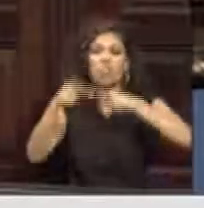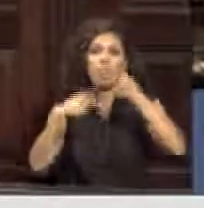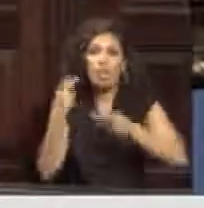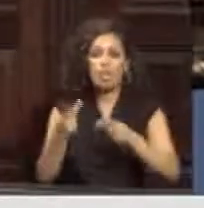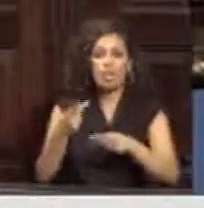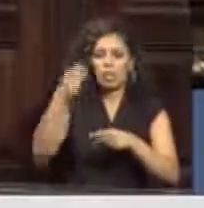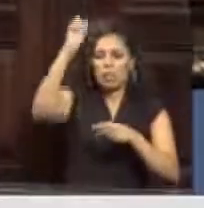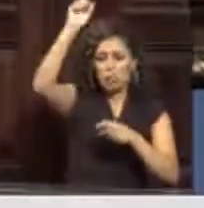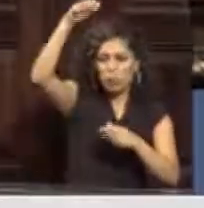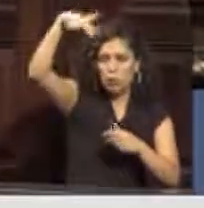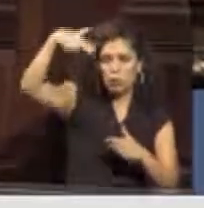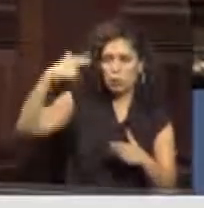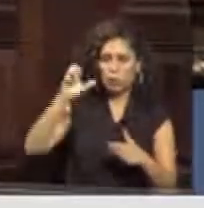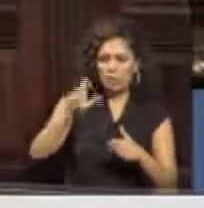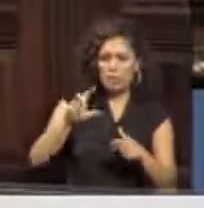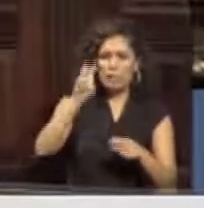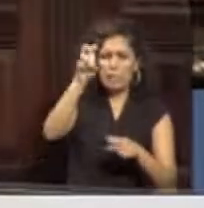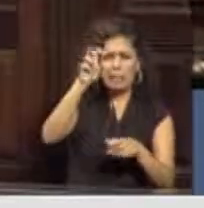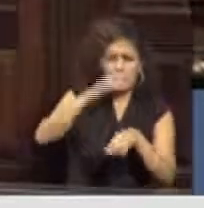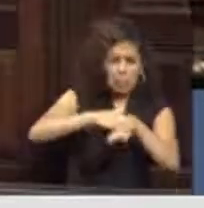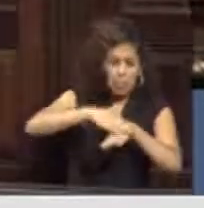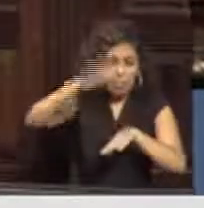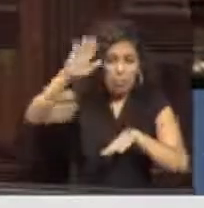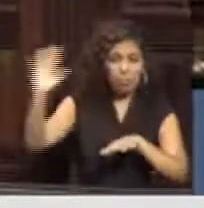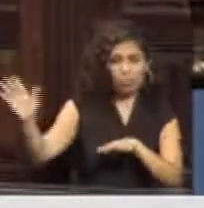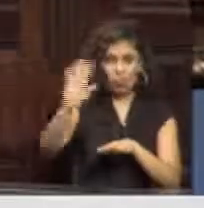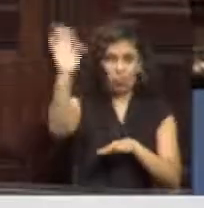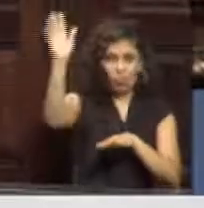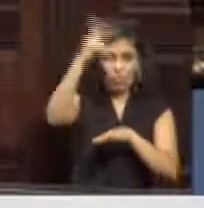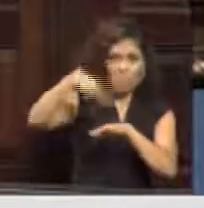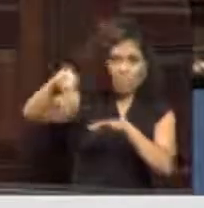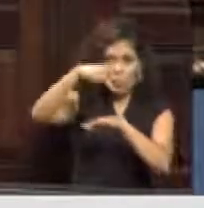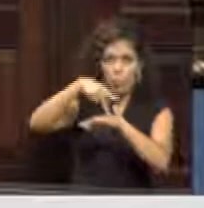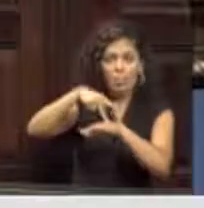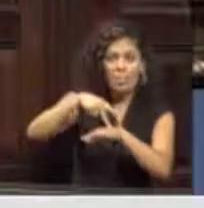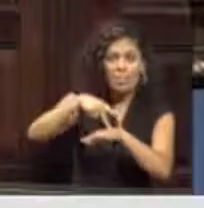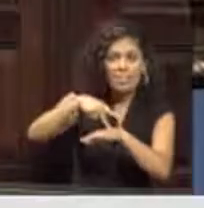40% do custo da energia é exatamente de imposto.